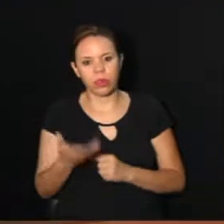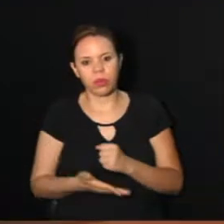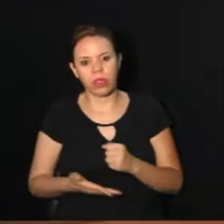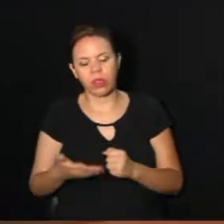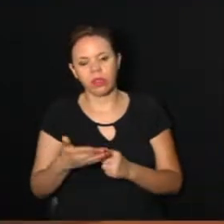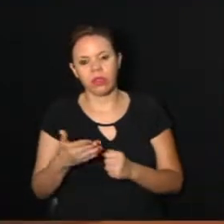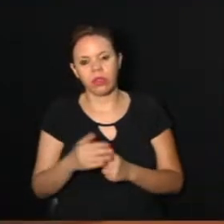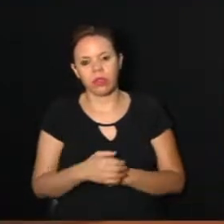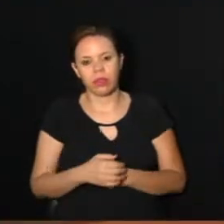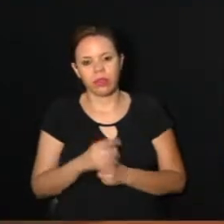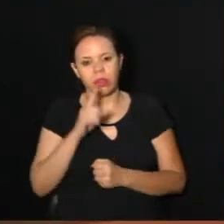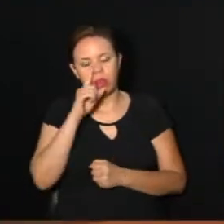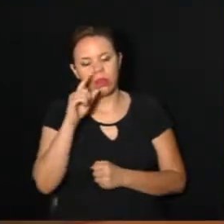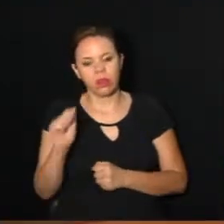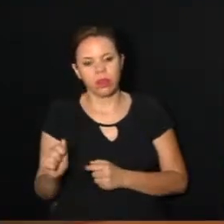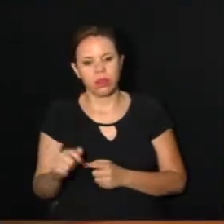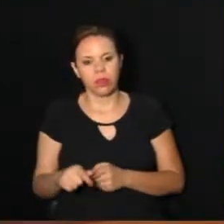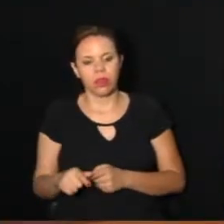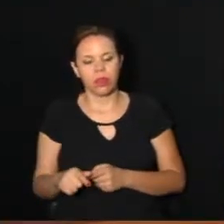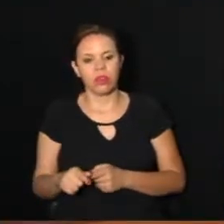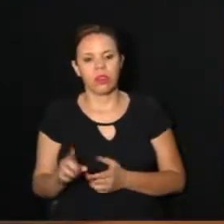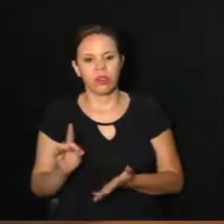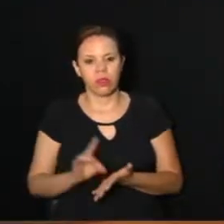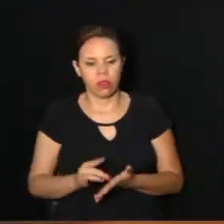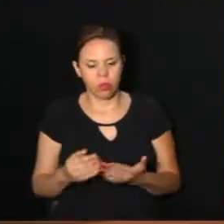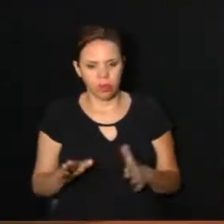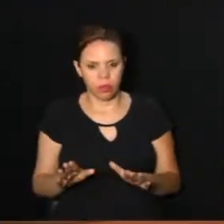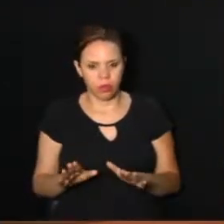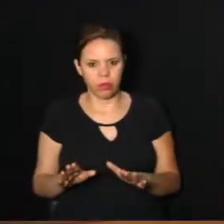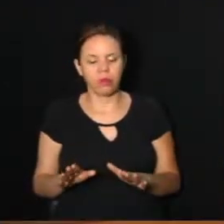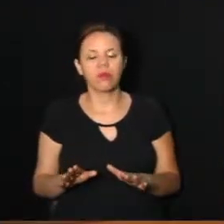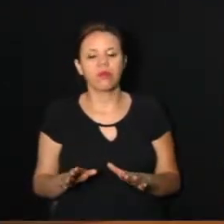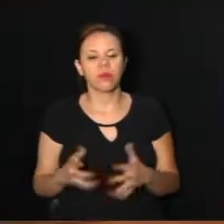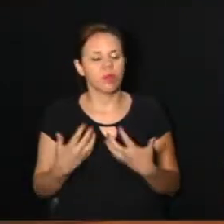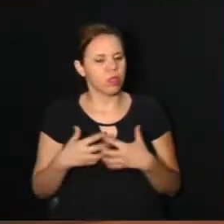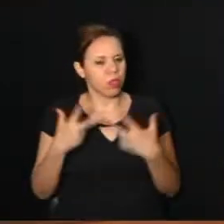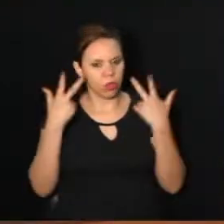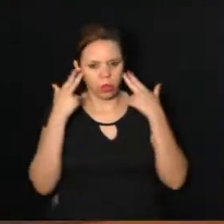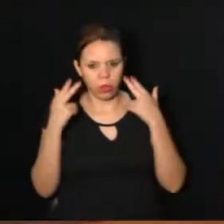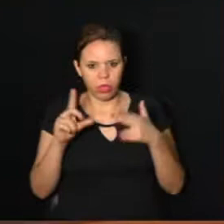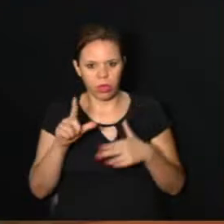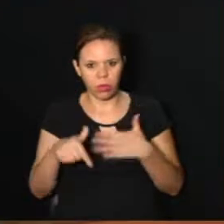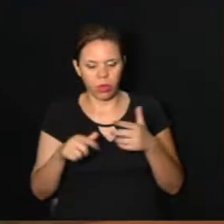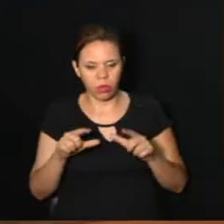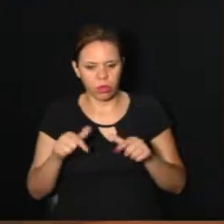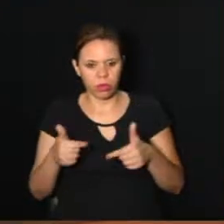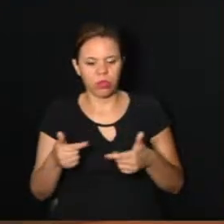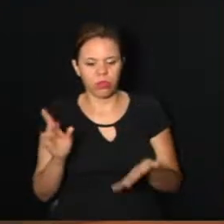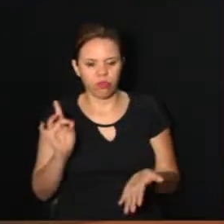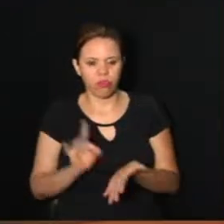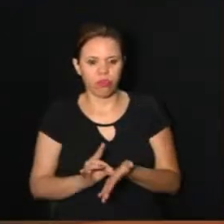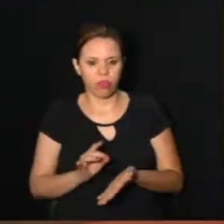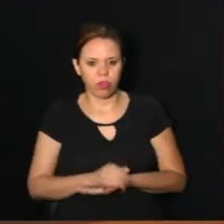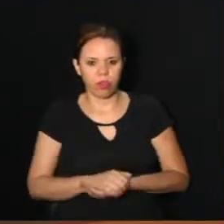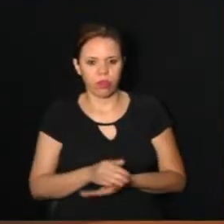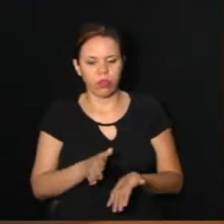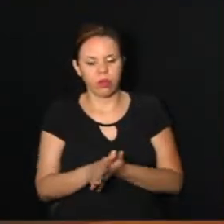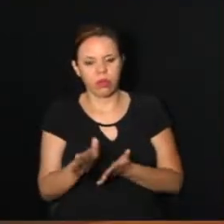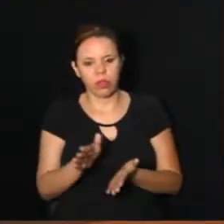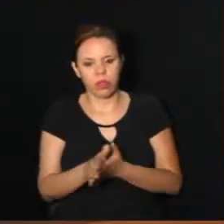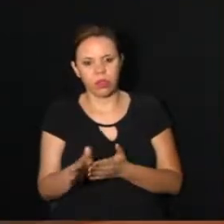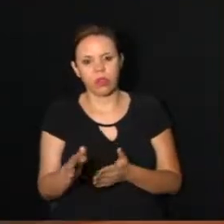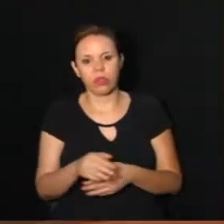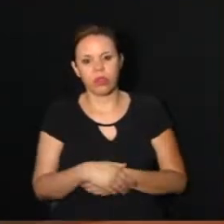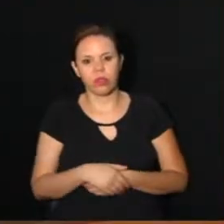risco A, cujo efeito é permitir automaticamente, após o ato do registro, a emissão de